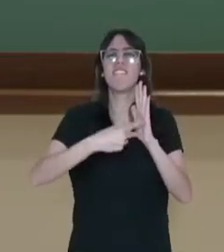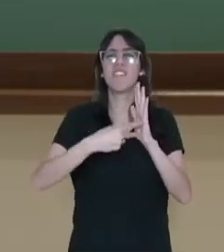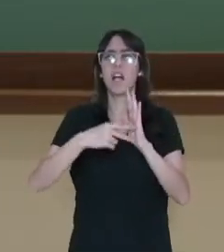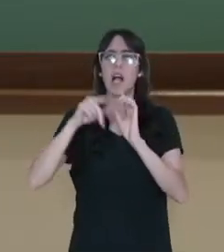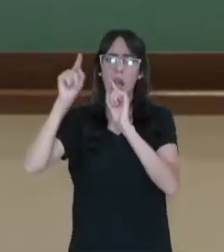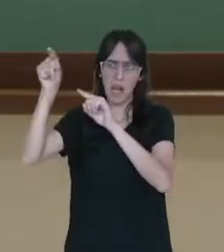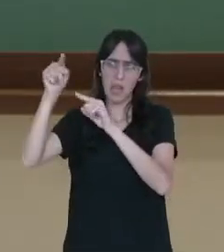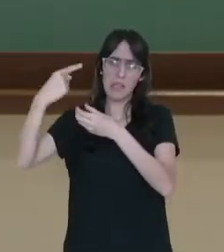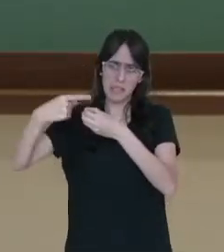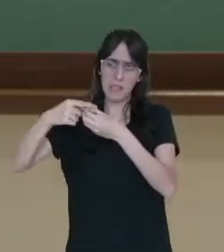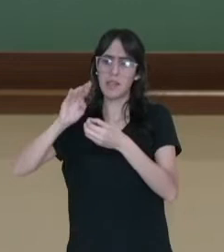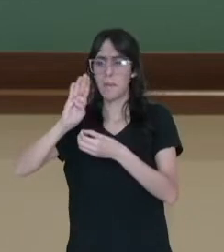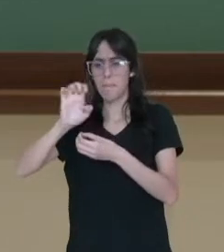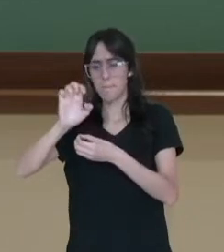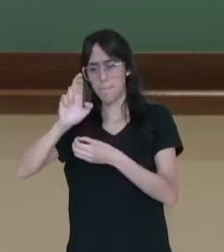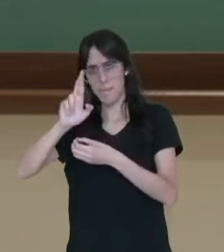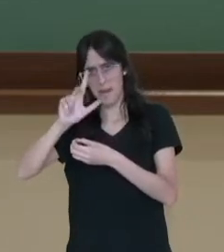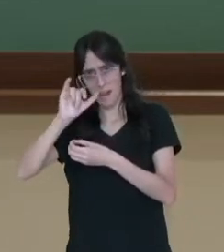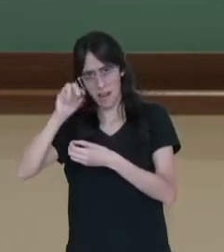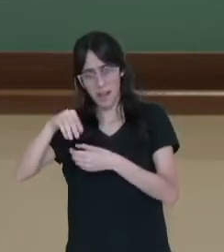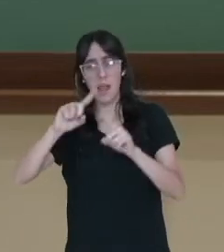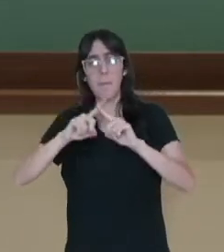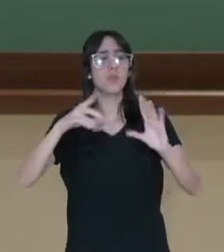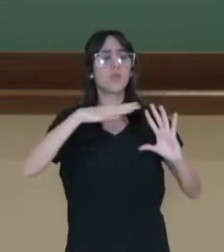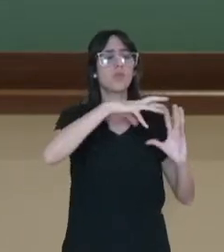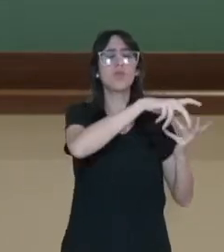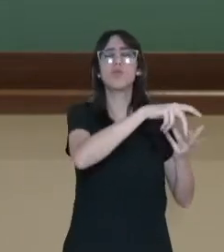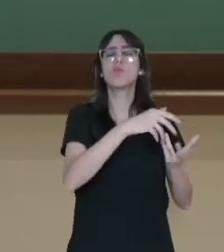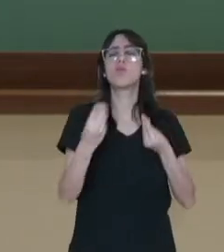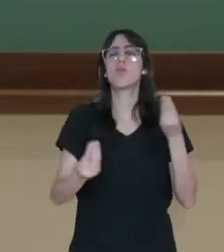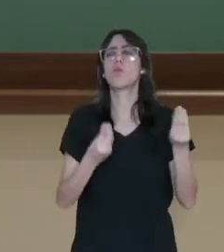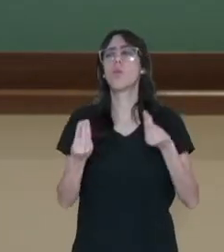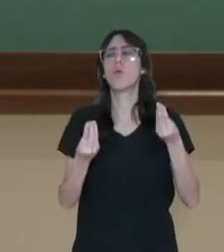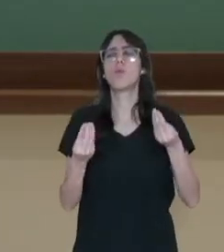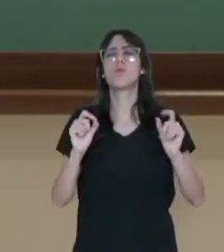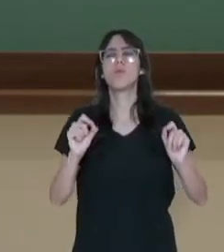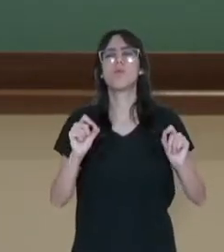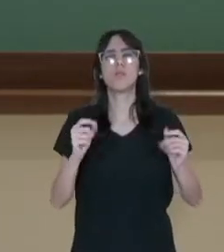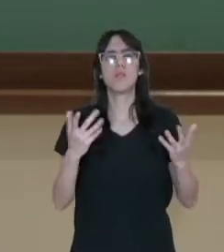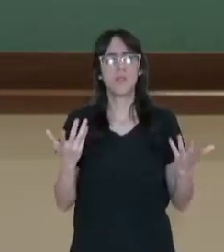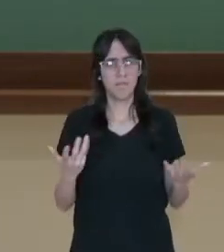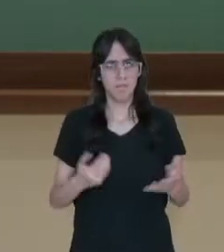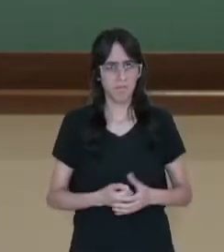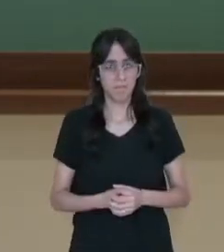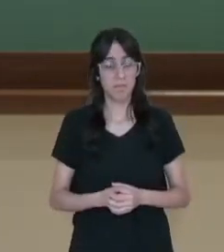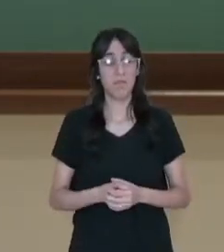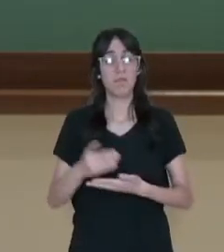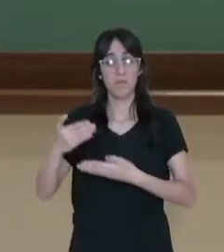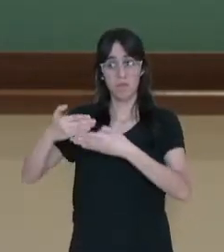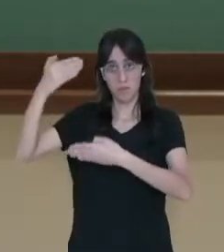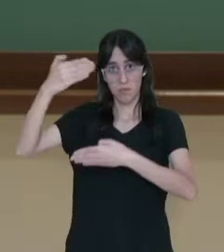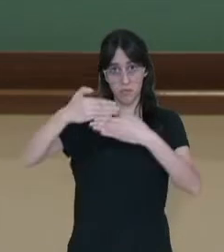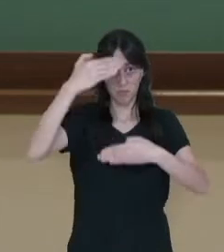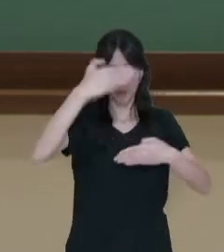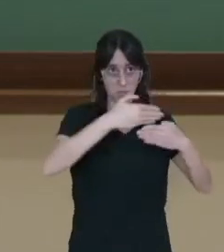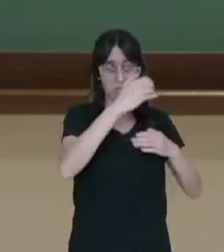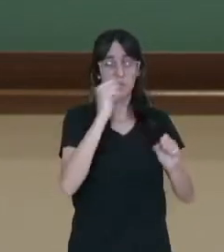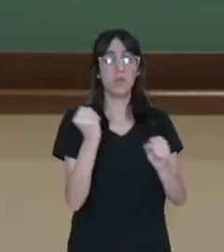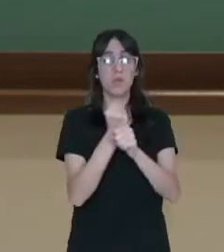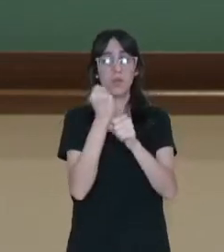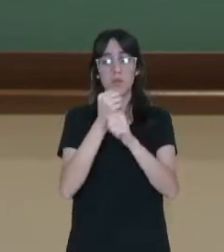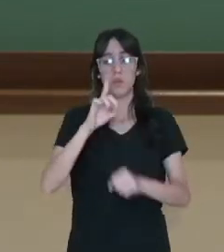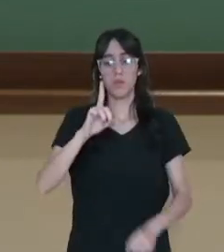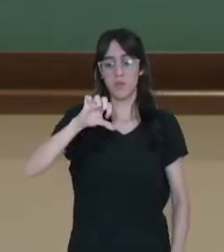de Berlim, para o mundo todo. Primeira das perguntas, tranquila. Por que foi construído? Ele foi construído em